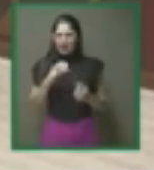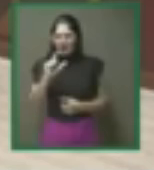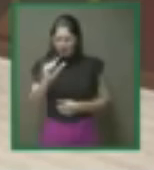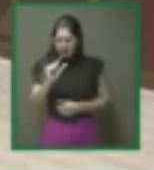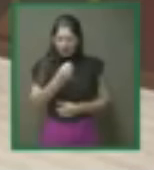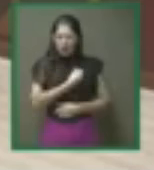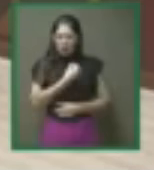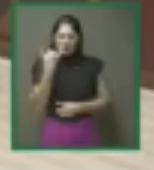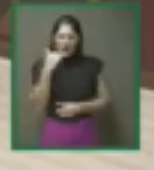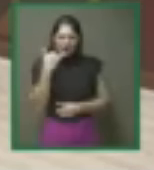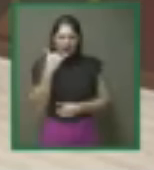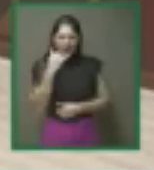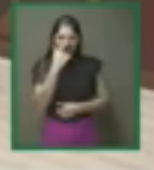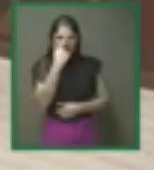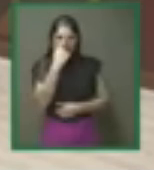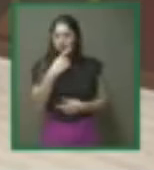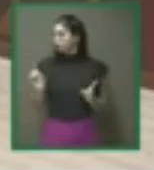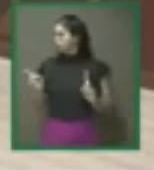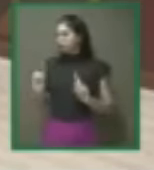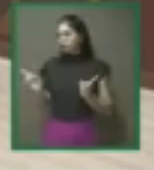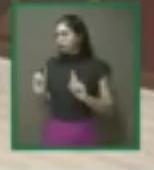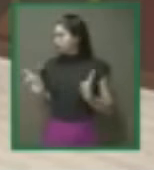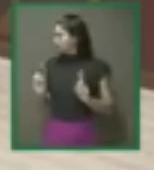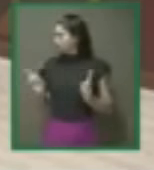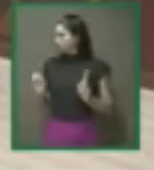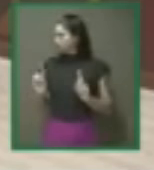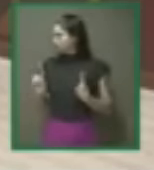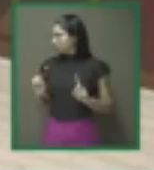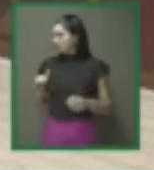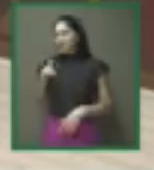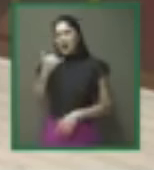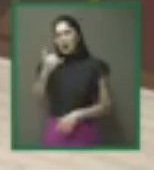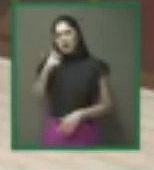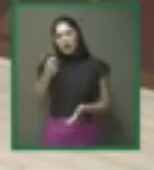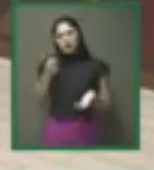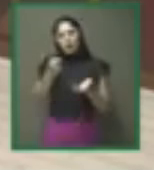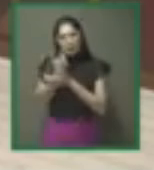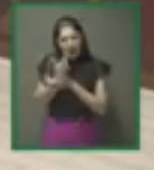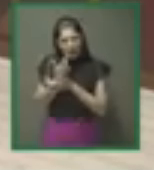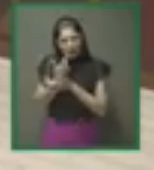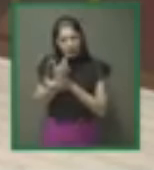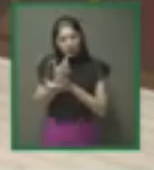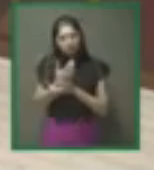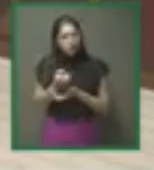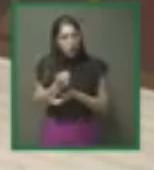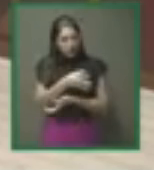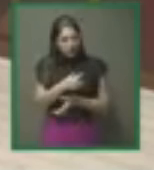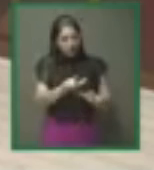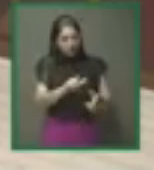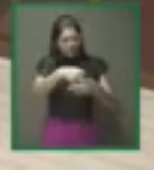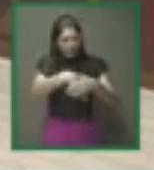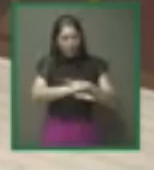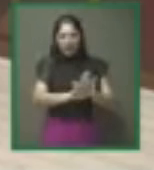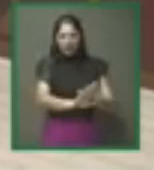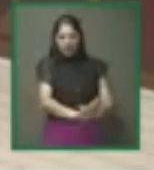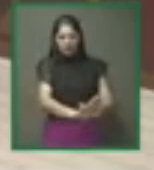número? Não. Não tinha? Era um celular que eu tinha comprado e estava lá